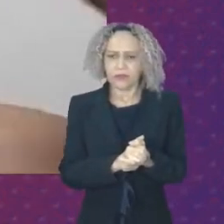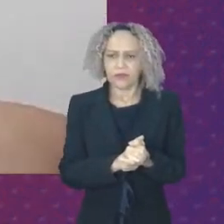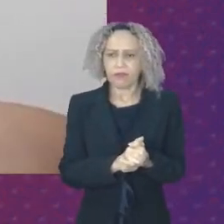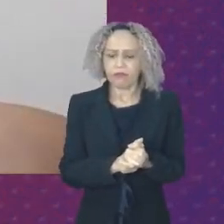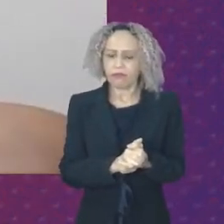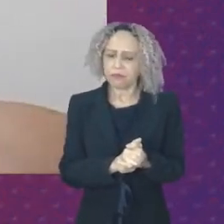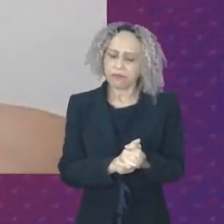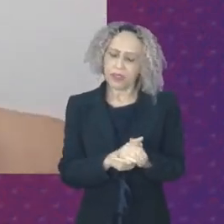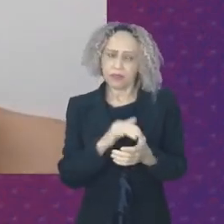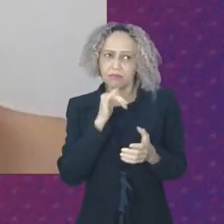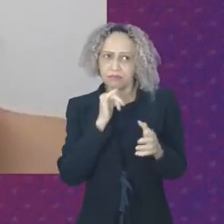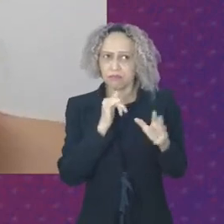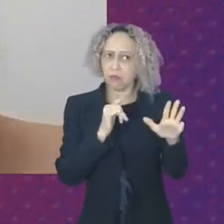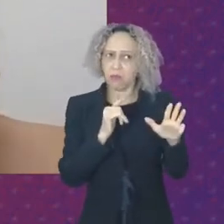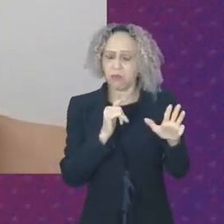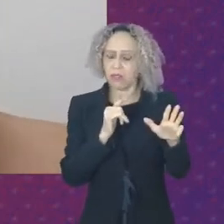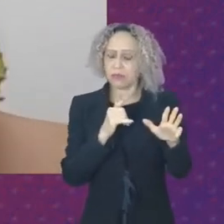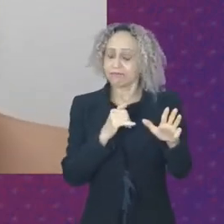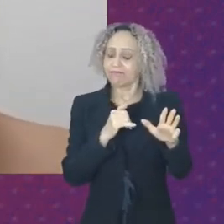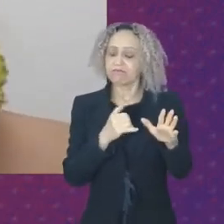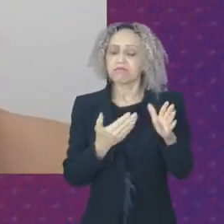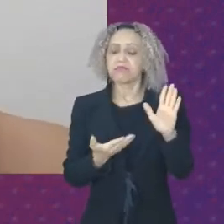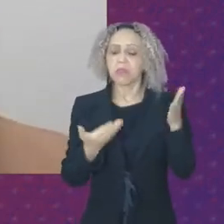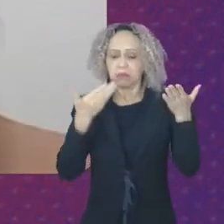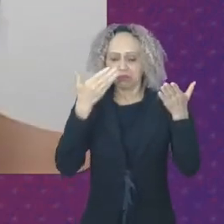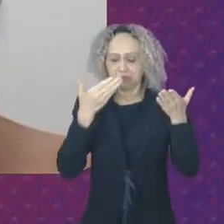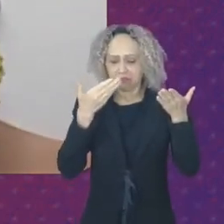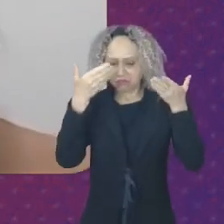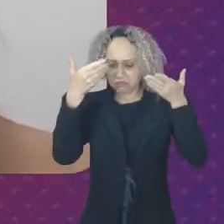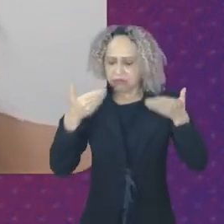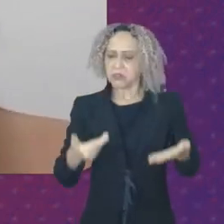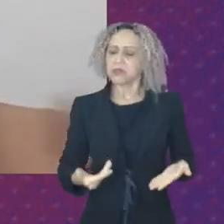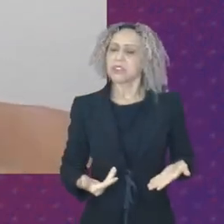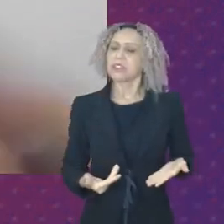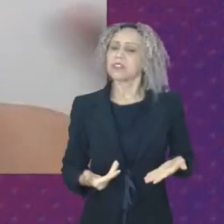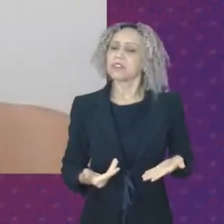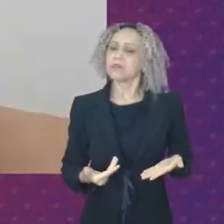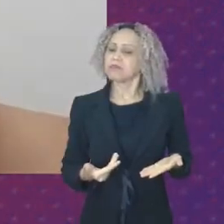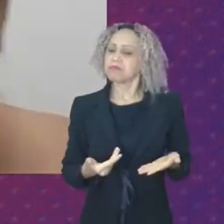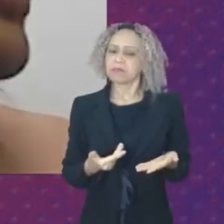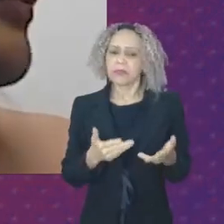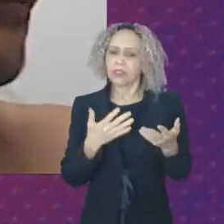como você, né? E eu tô aqui para